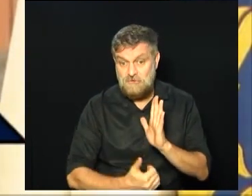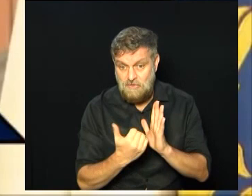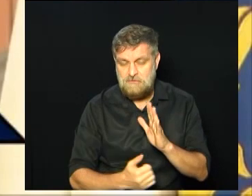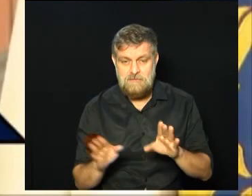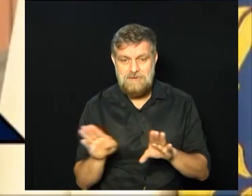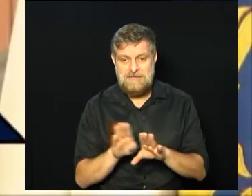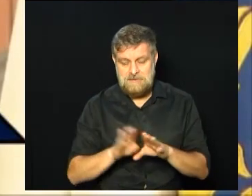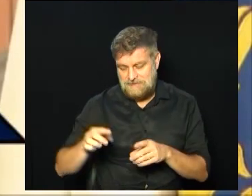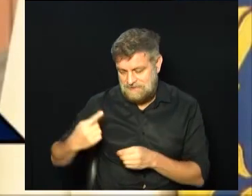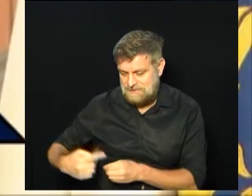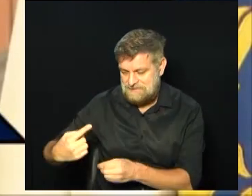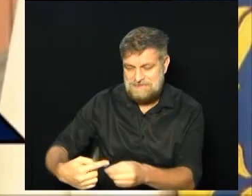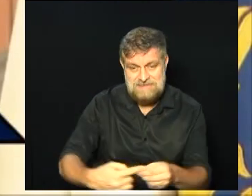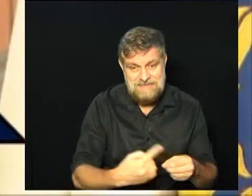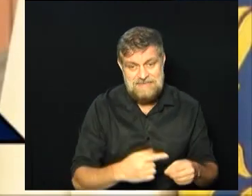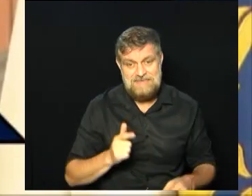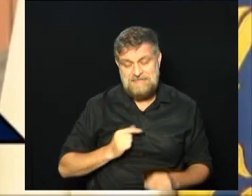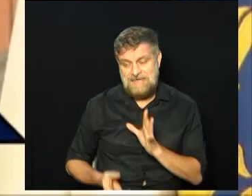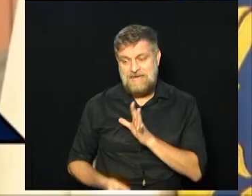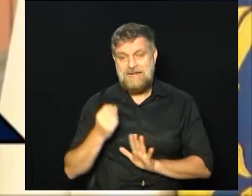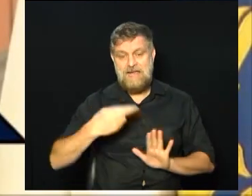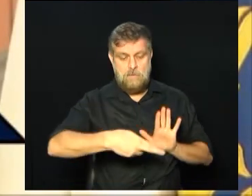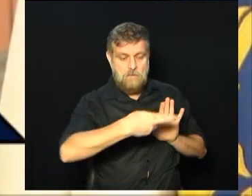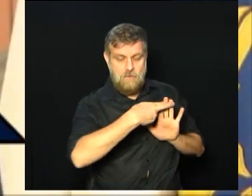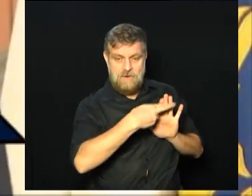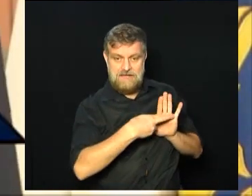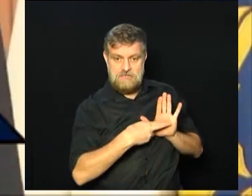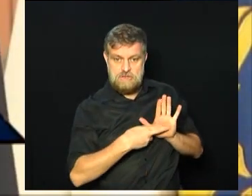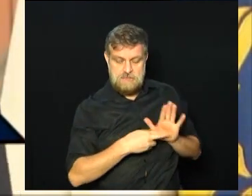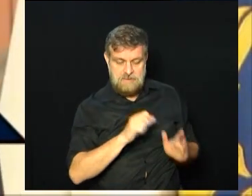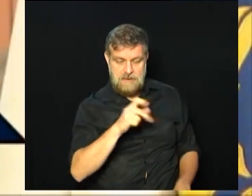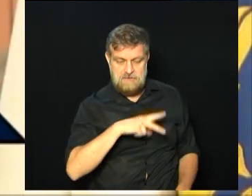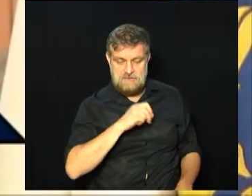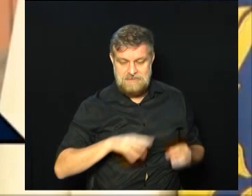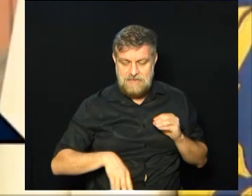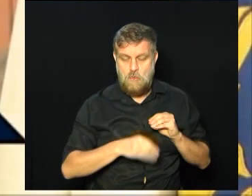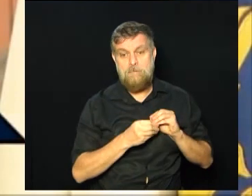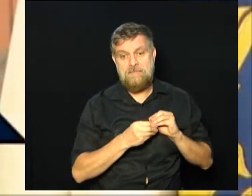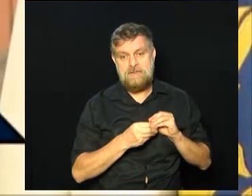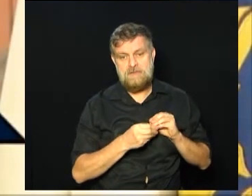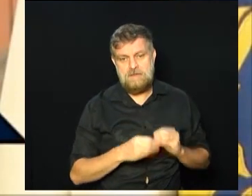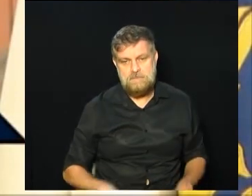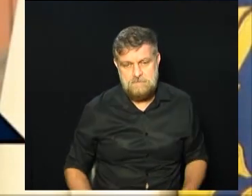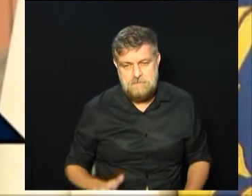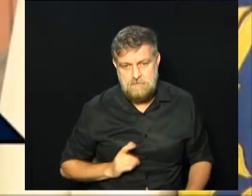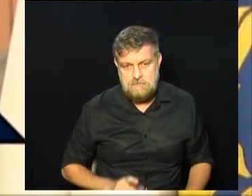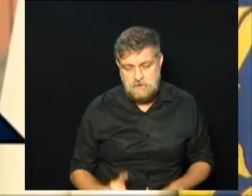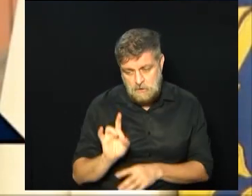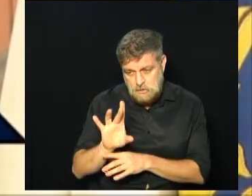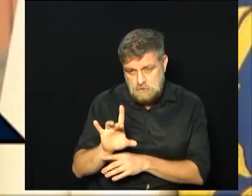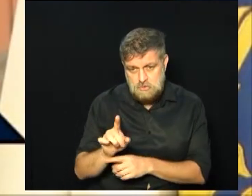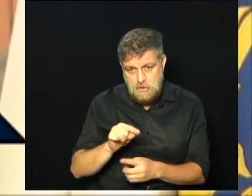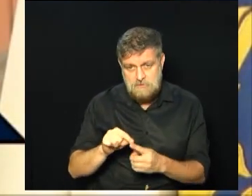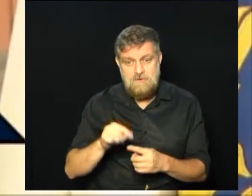também os municípios a implantarem um regime complementar de previdência. Isso apenas para